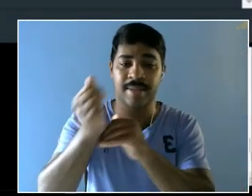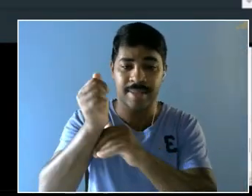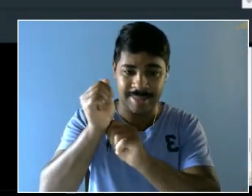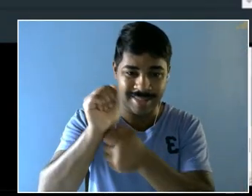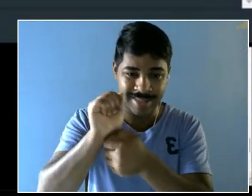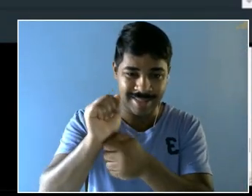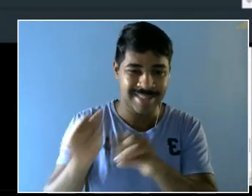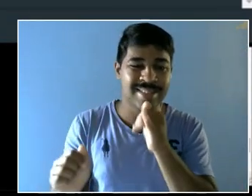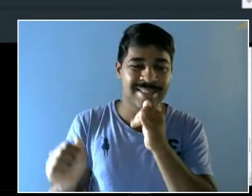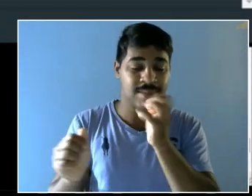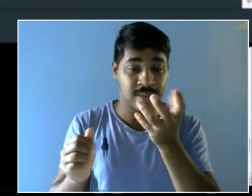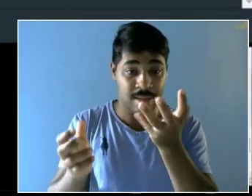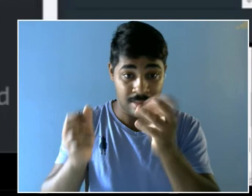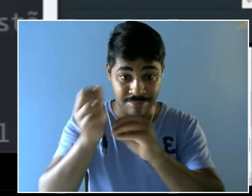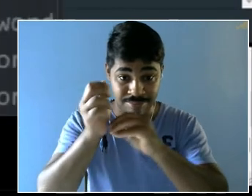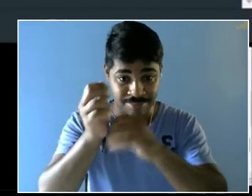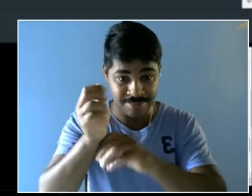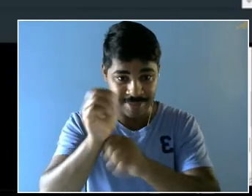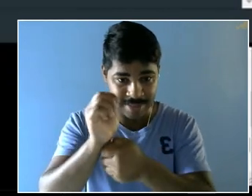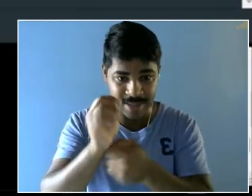errada, o que ele vai fazer?